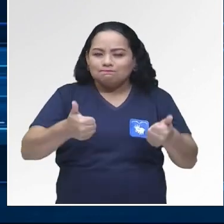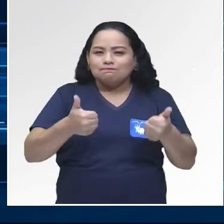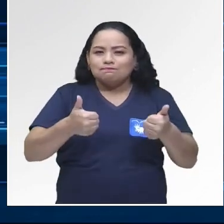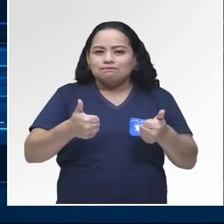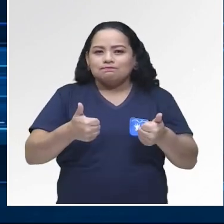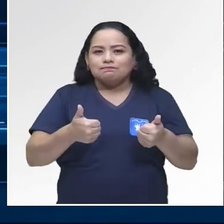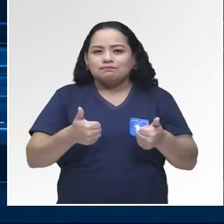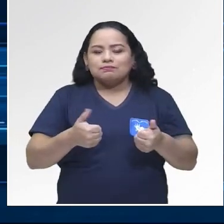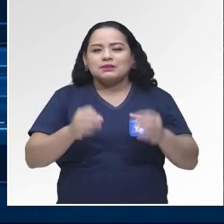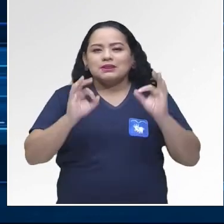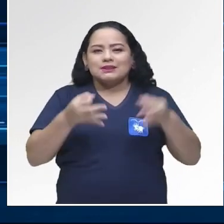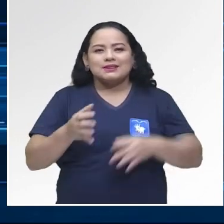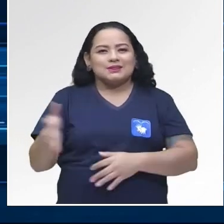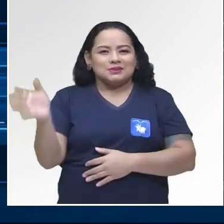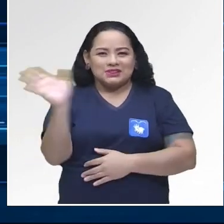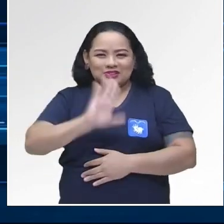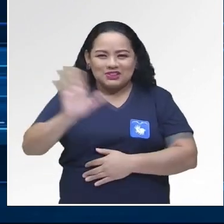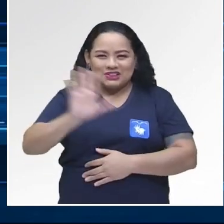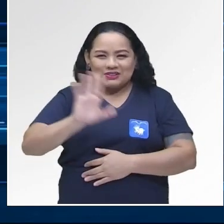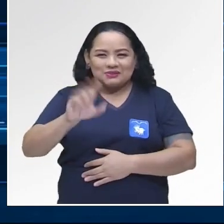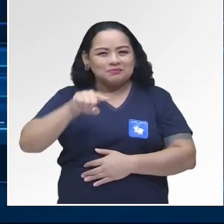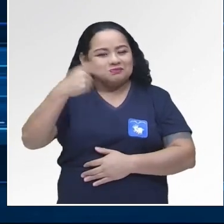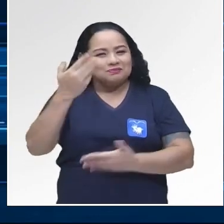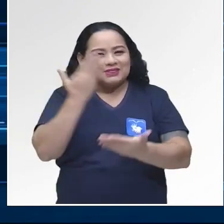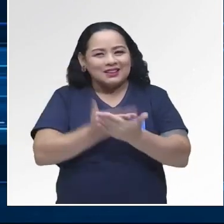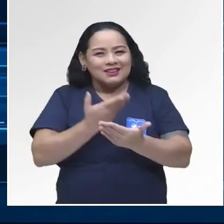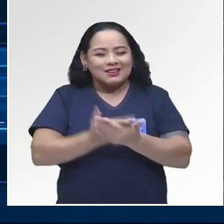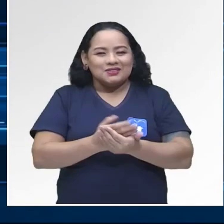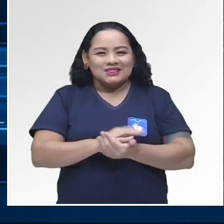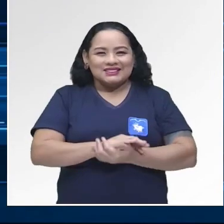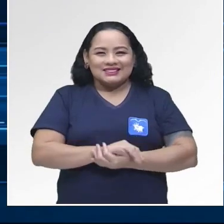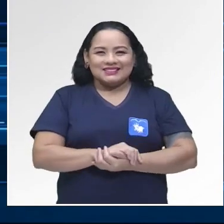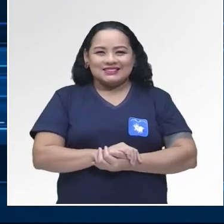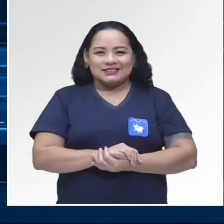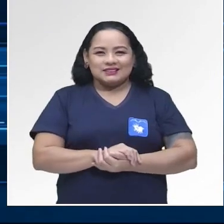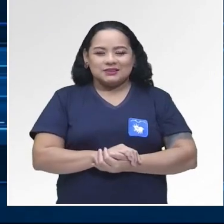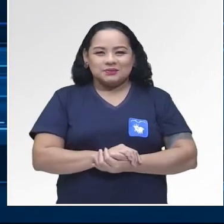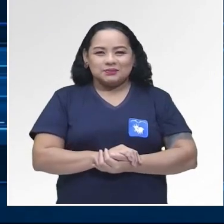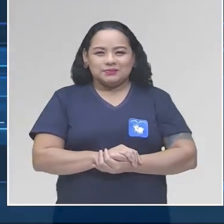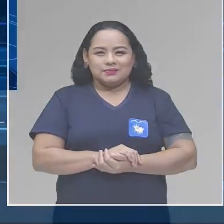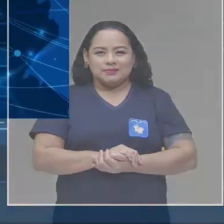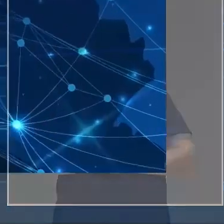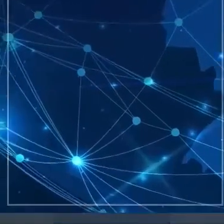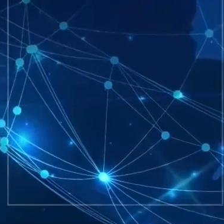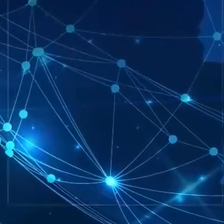Então, até a próxima aula.